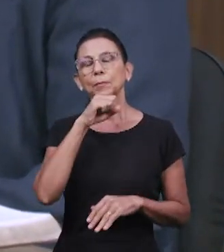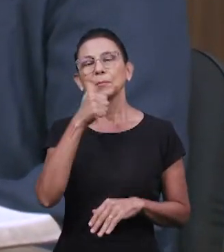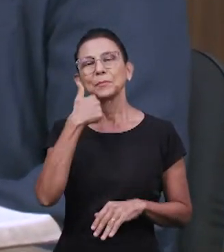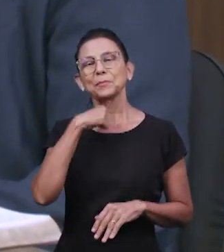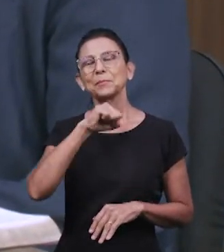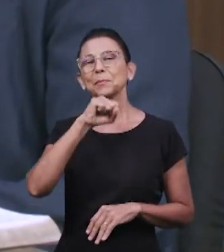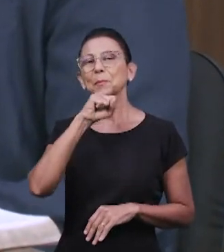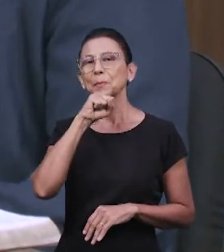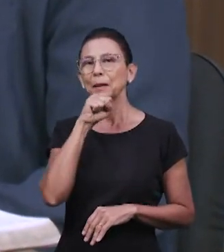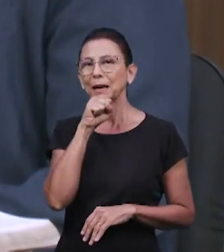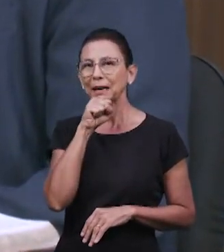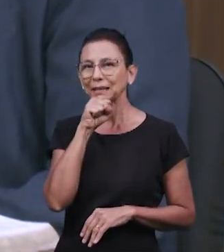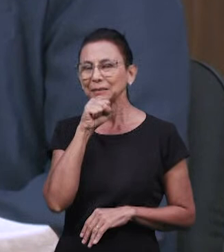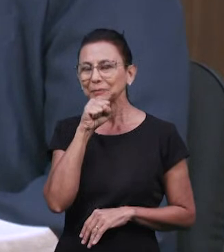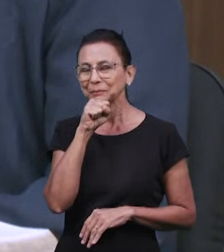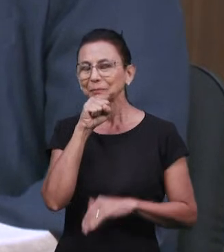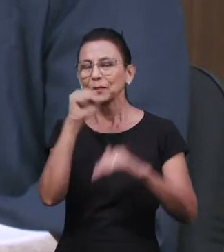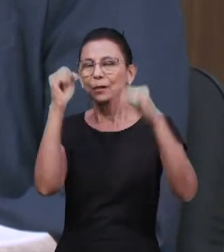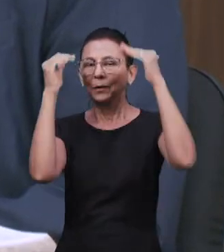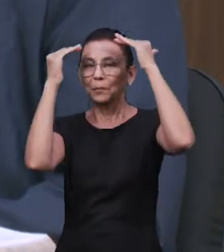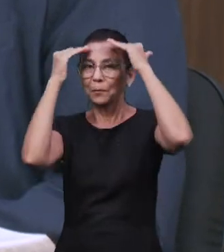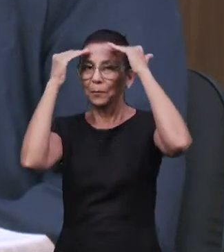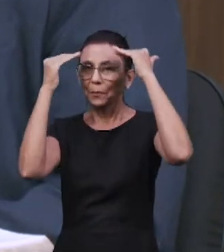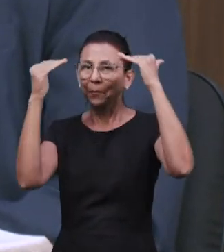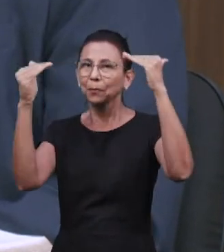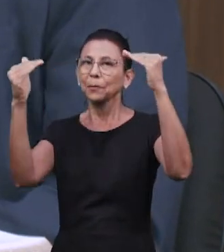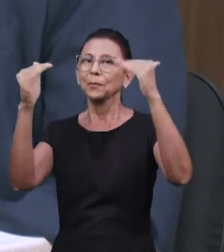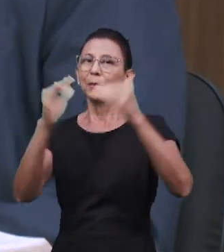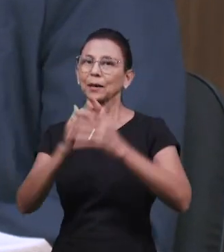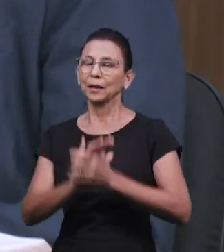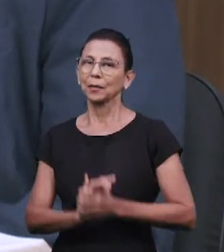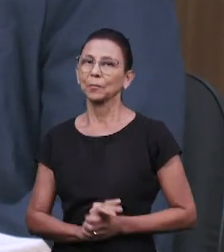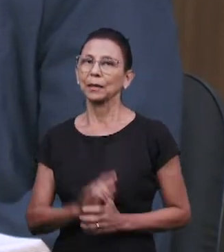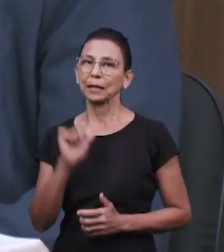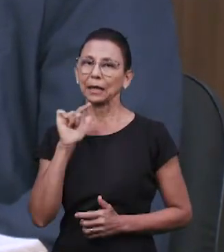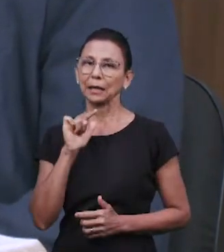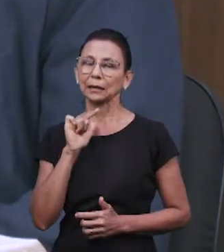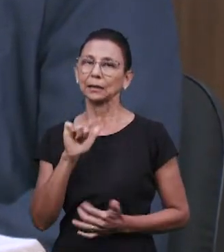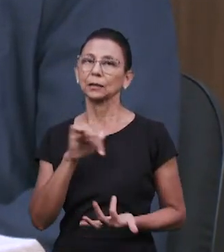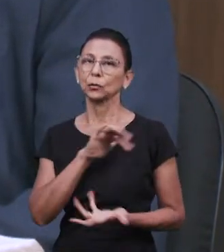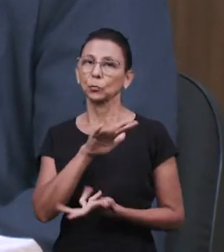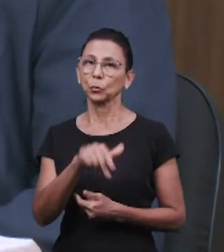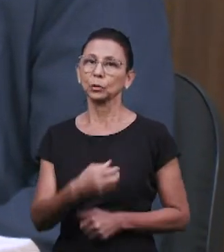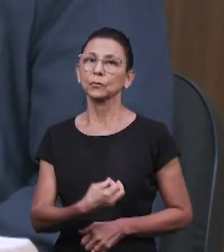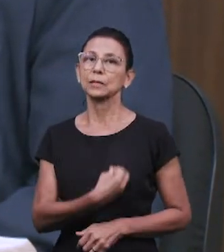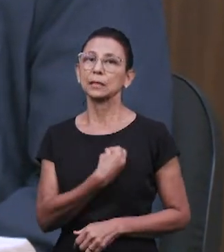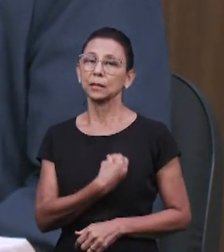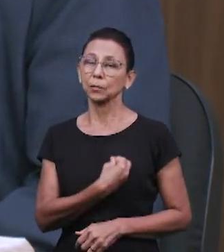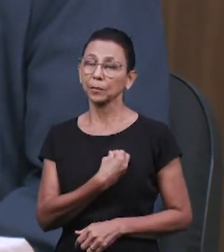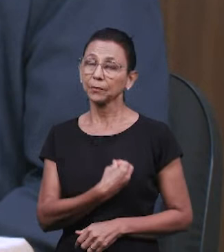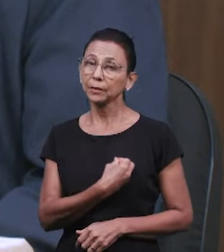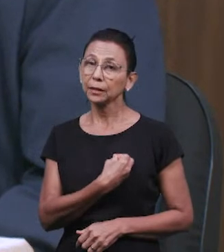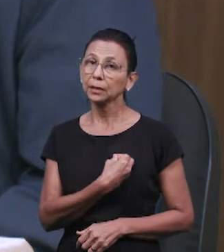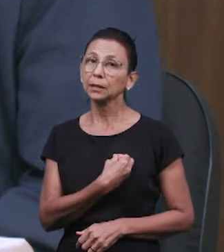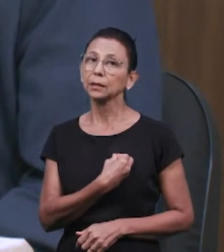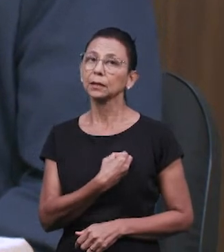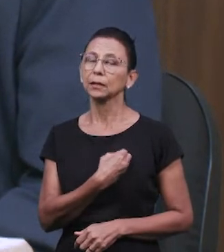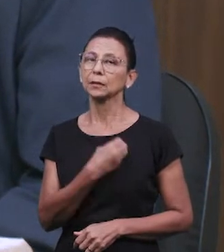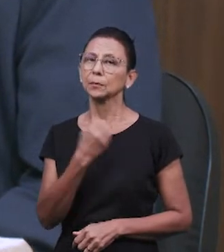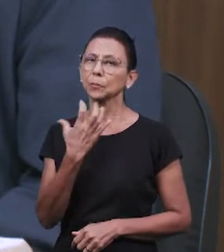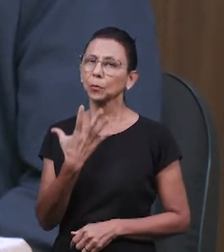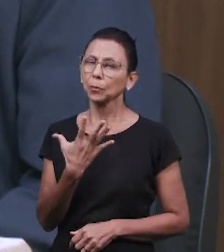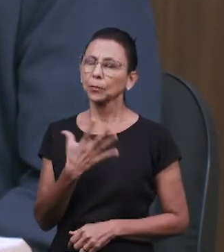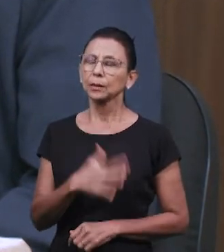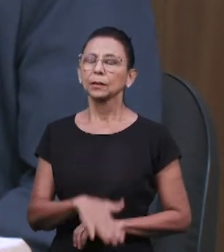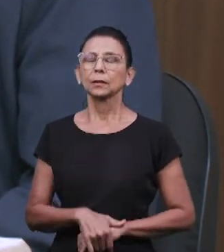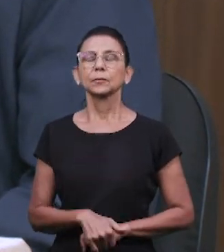vida longa na terra que o Senhor, teu Deus, te deu. Êxodo 22. Aí o que acontece? Êxodo 20:12, né? No Novo Testamento